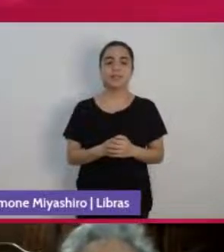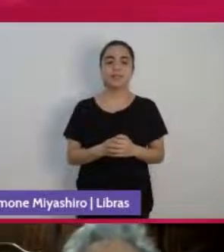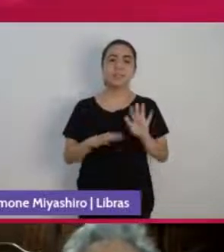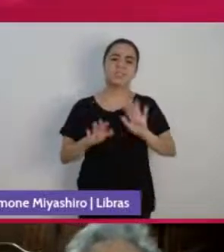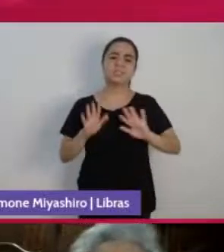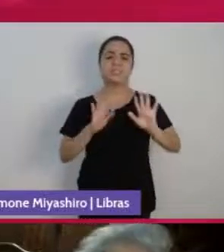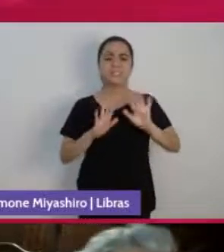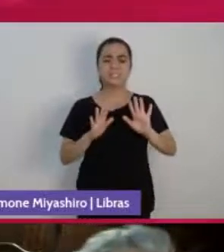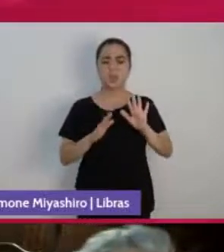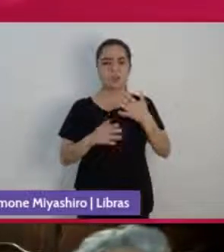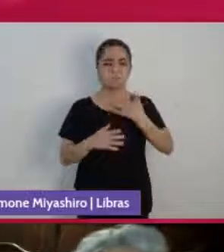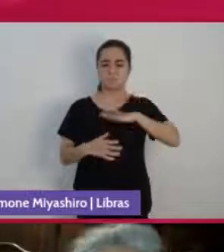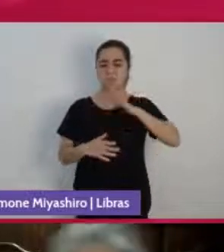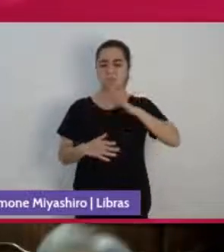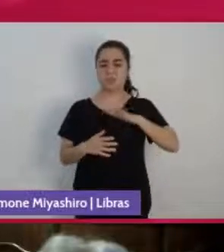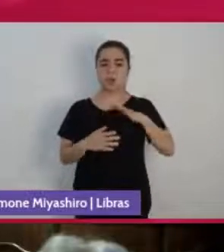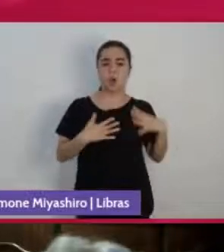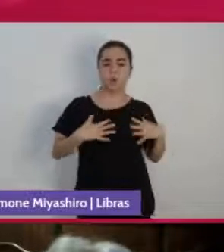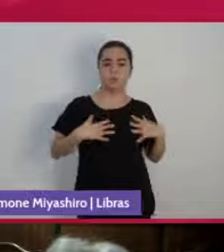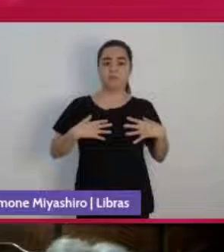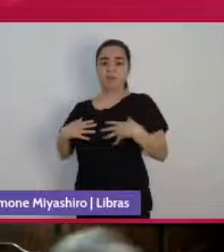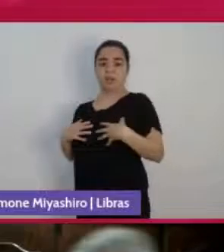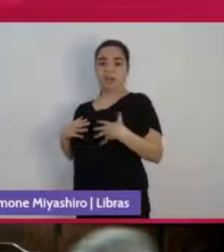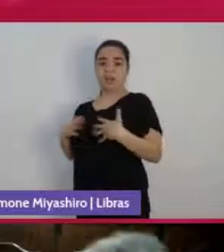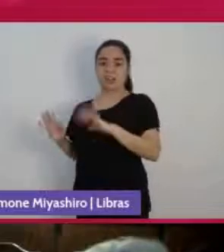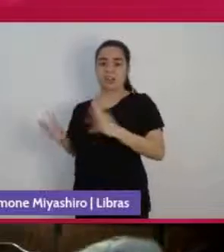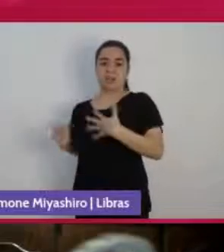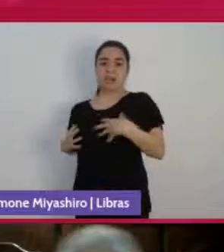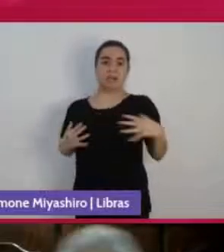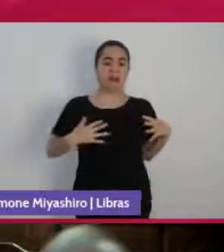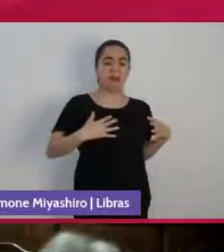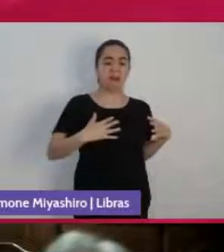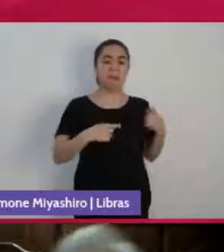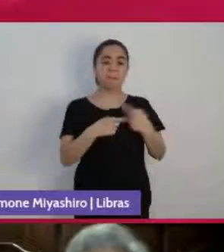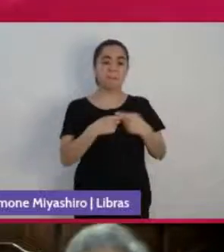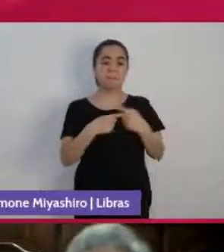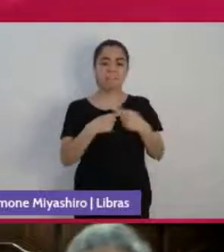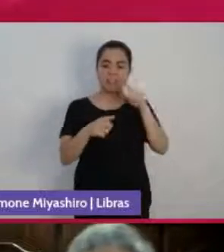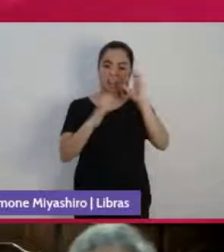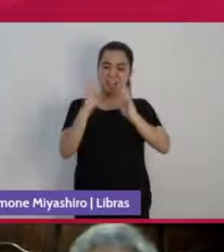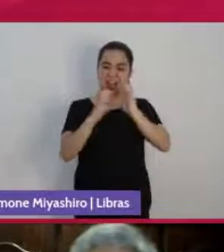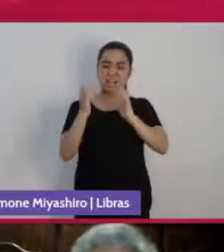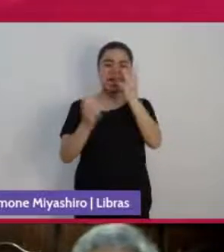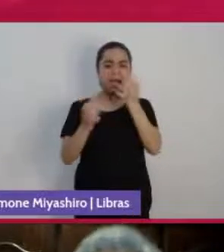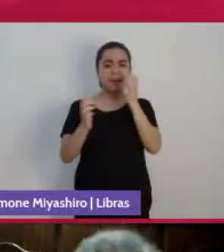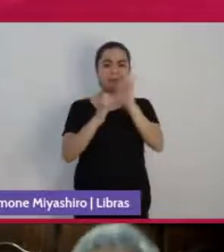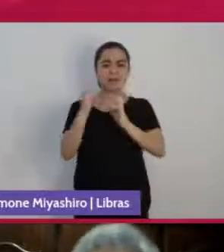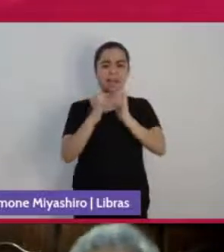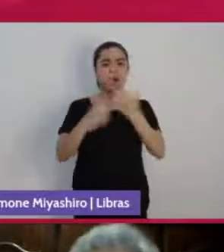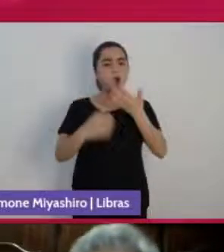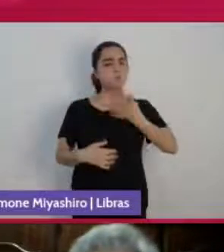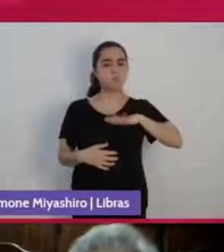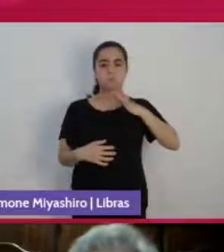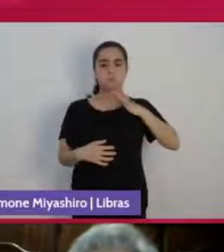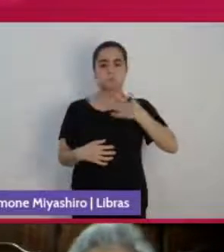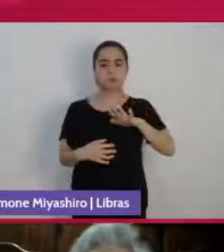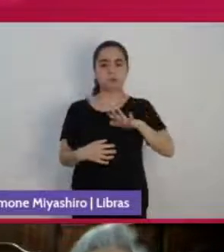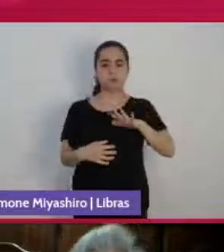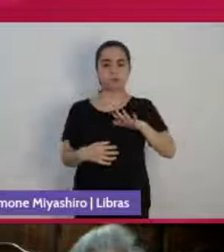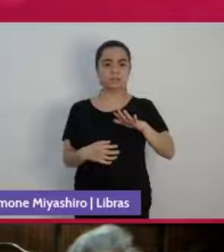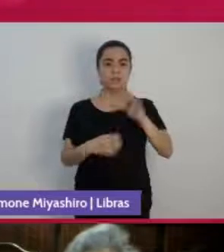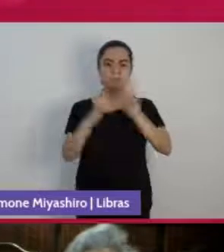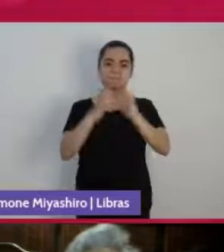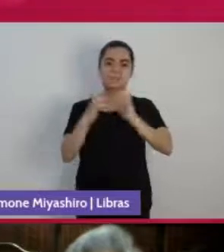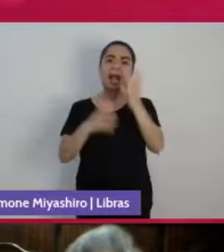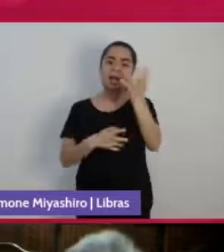colaborativas, né? Você pede para ela virar o corpo para um lado, ela vira para o outro, né? Porque ela está brigando com você. Ela não está gostando da situação, ela briga com você. Então,